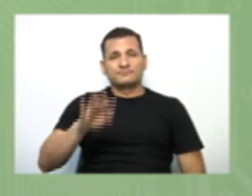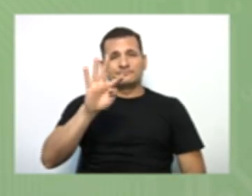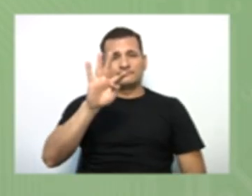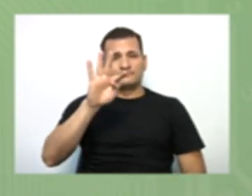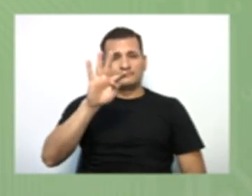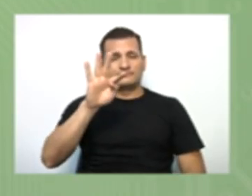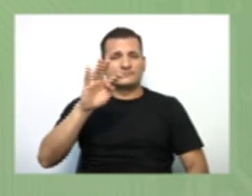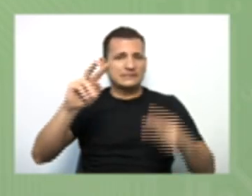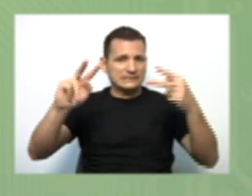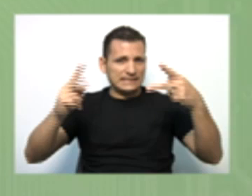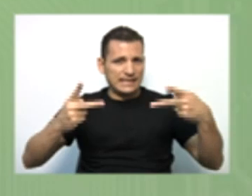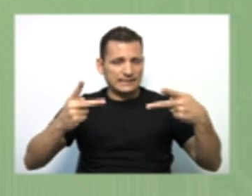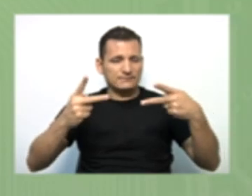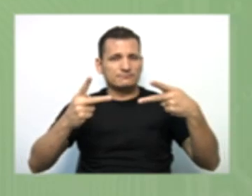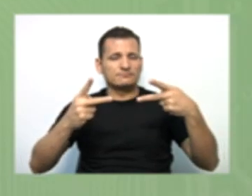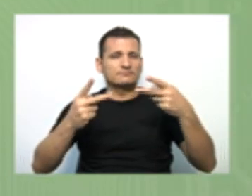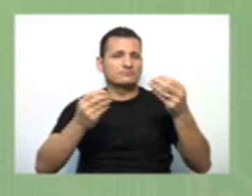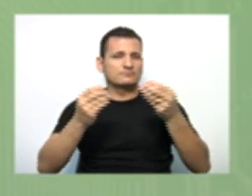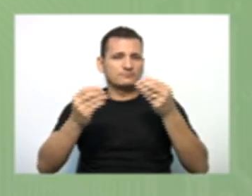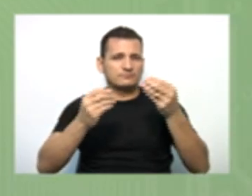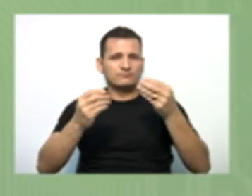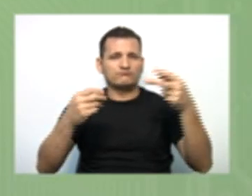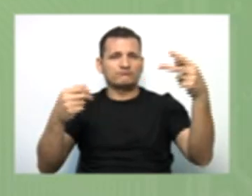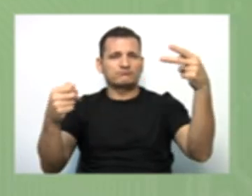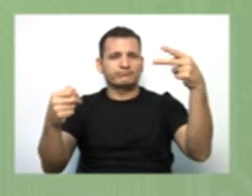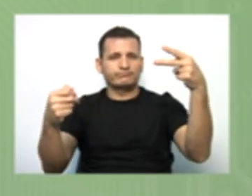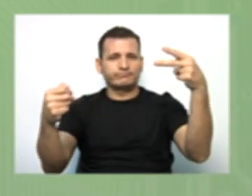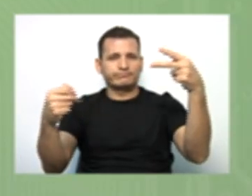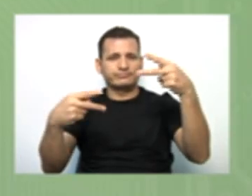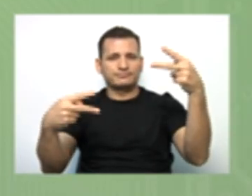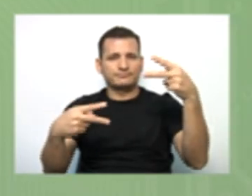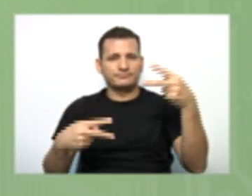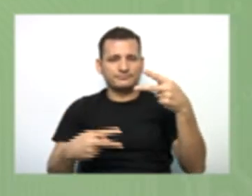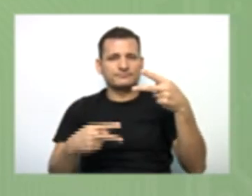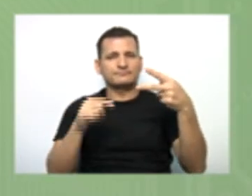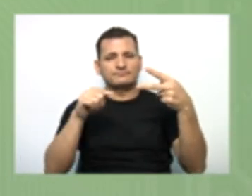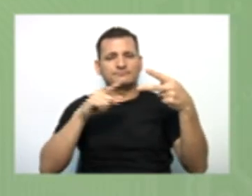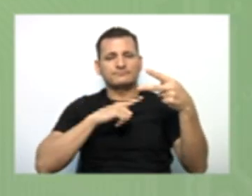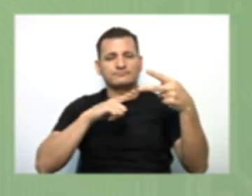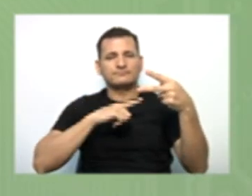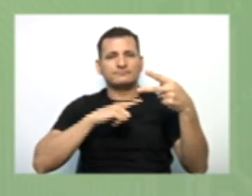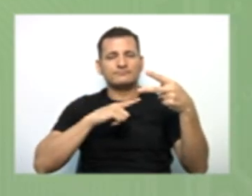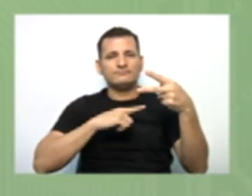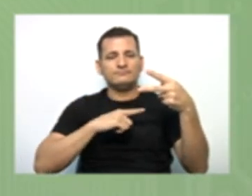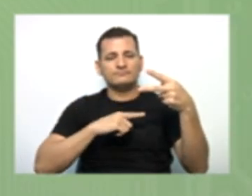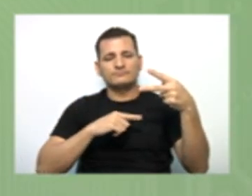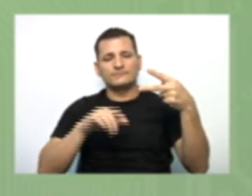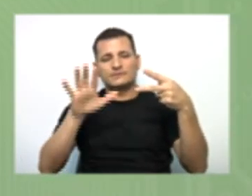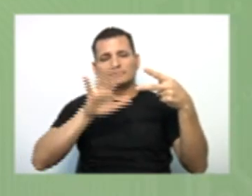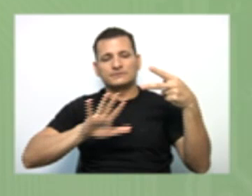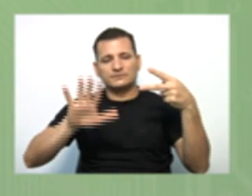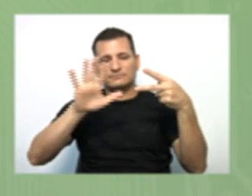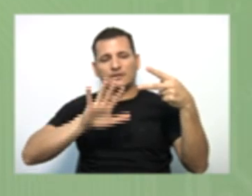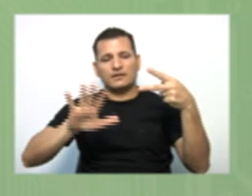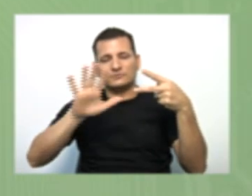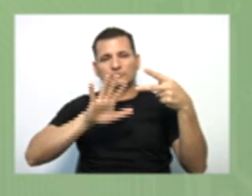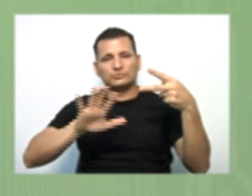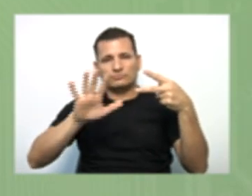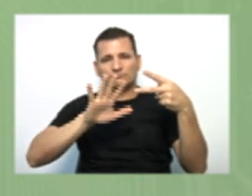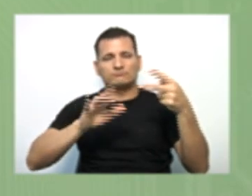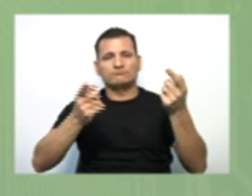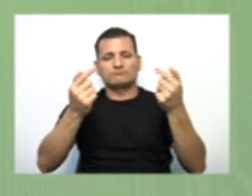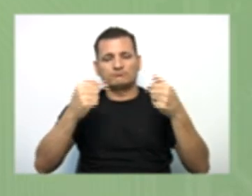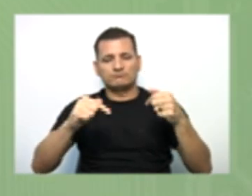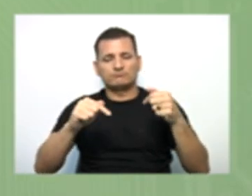que ela ocupa todo o espaço horizontal da página e inicia uma nova linha